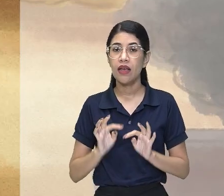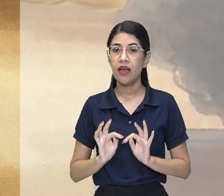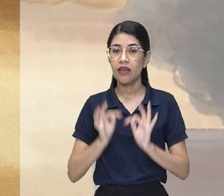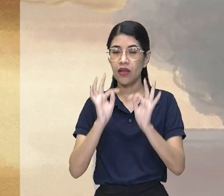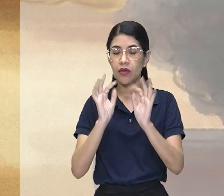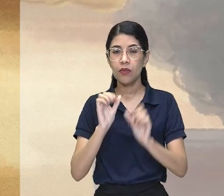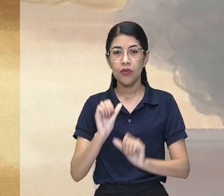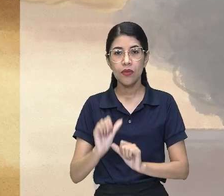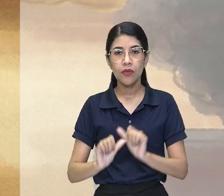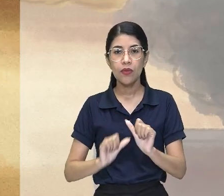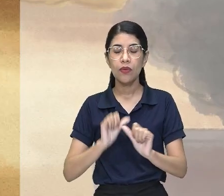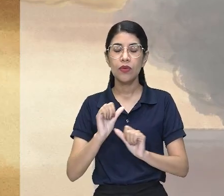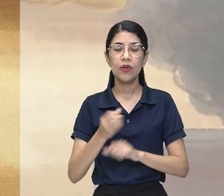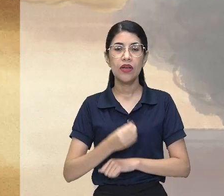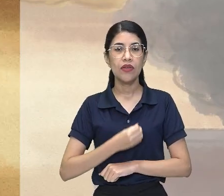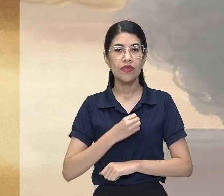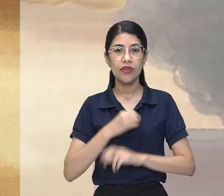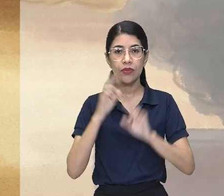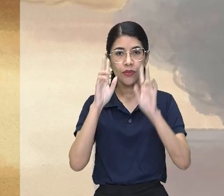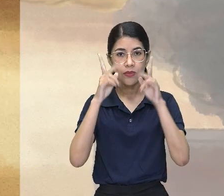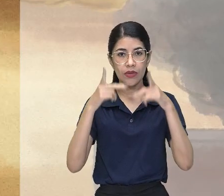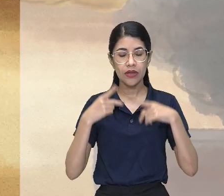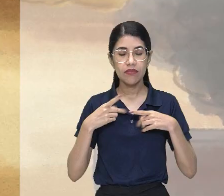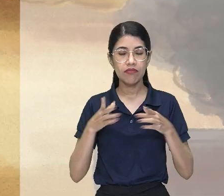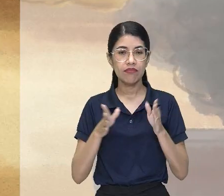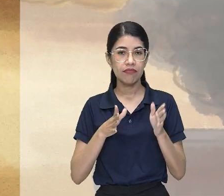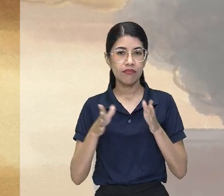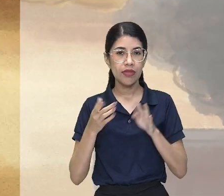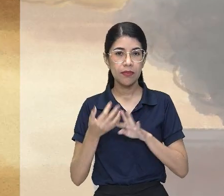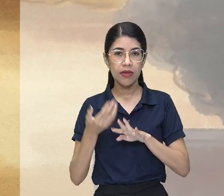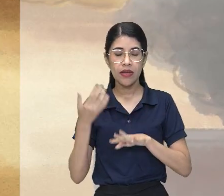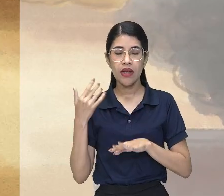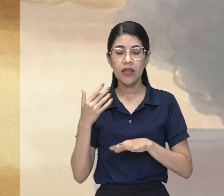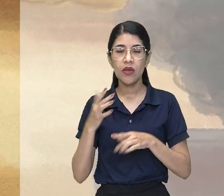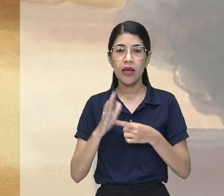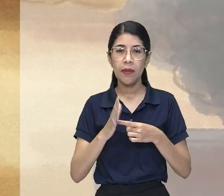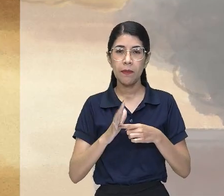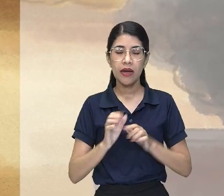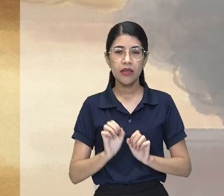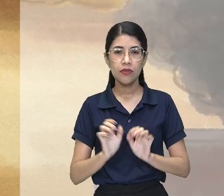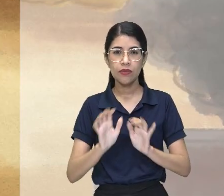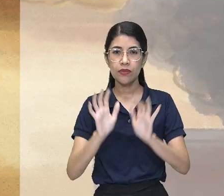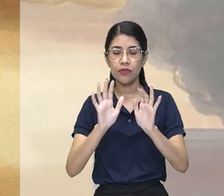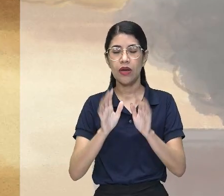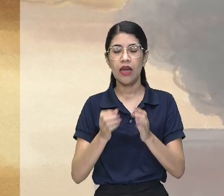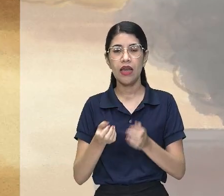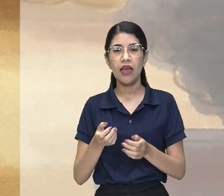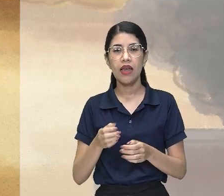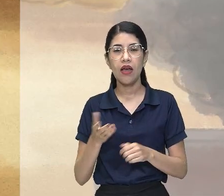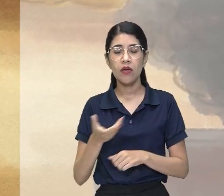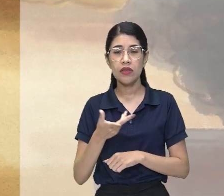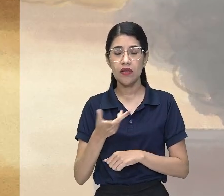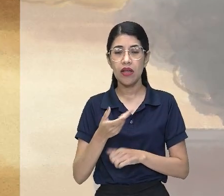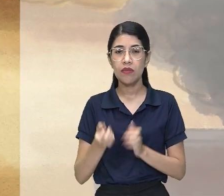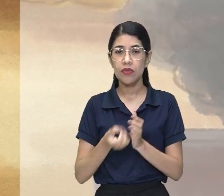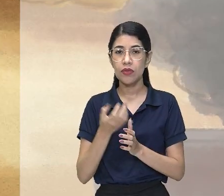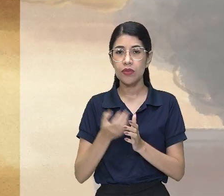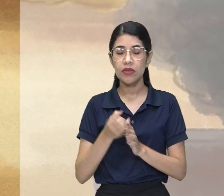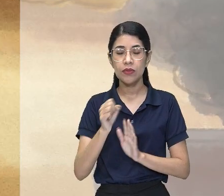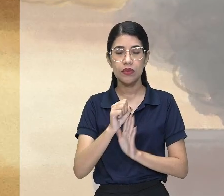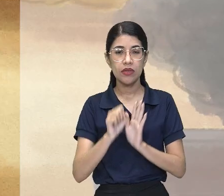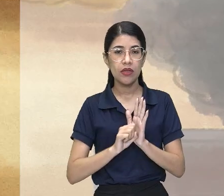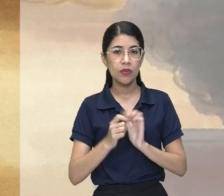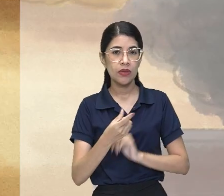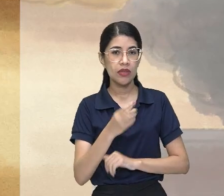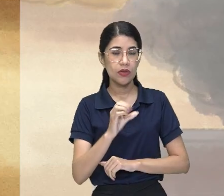transformou profundamente a vida humana neste período. As máquinas a vapor aceleraram a produção no século XVIII, quando aconteceu